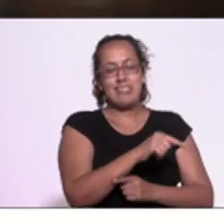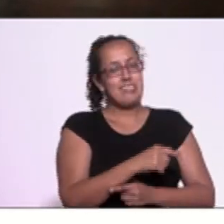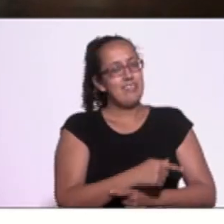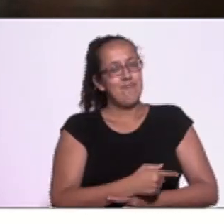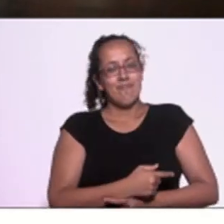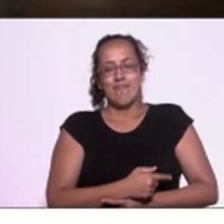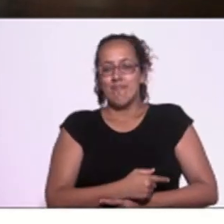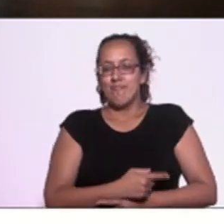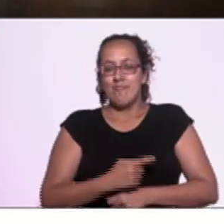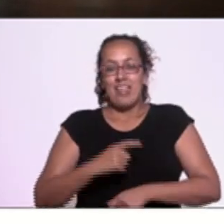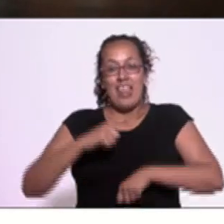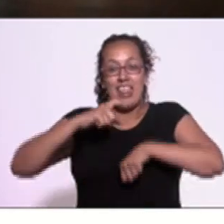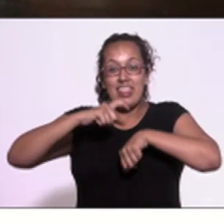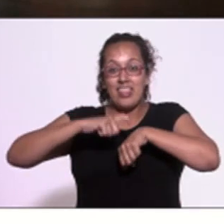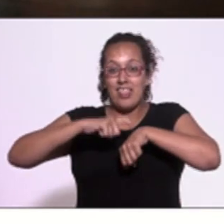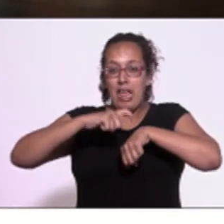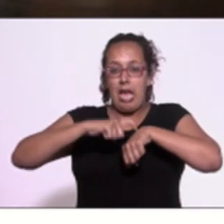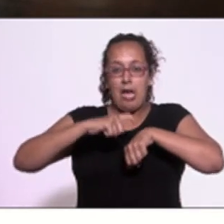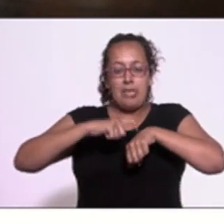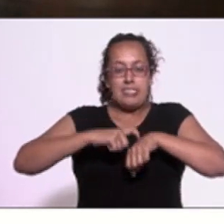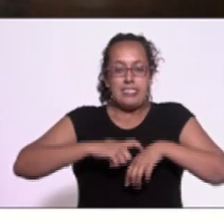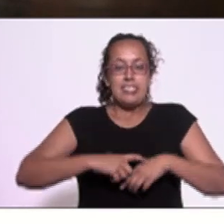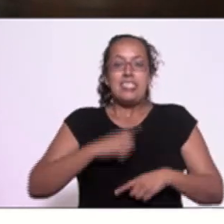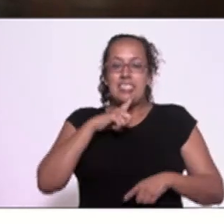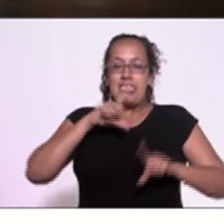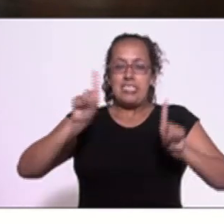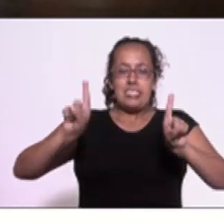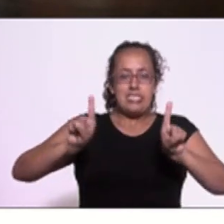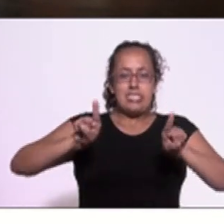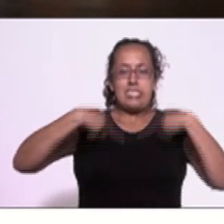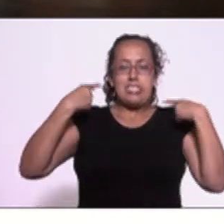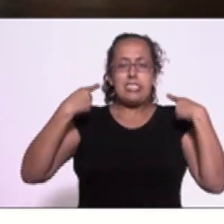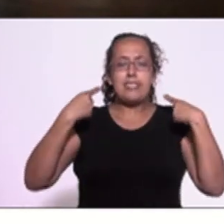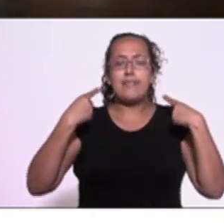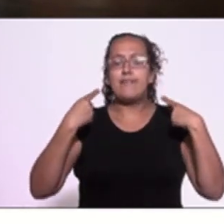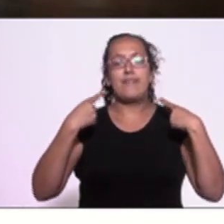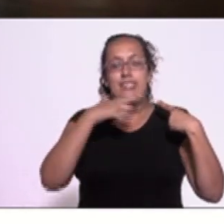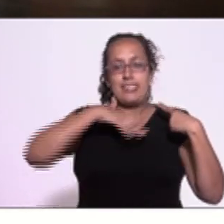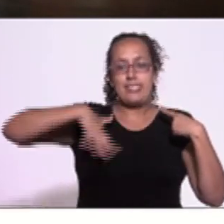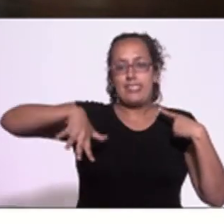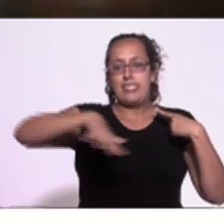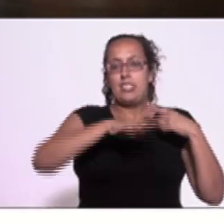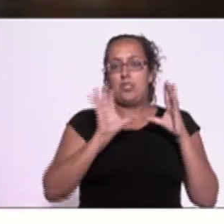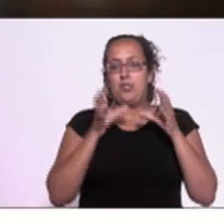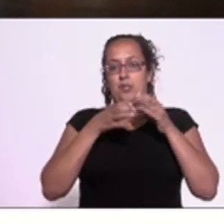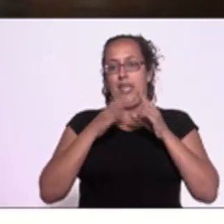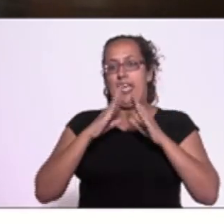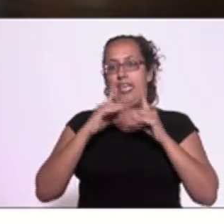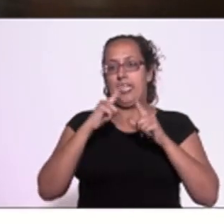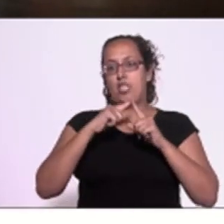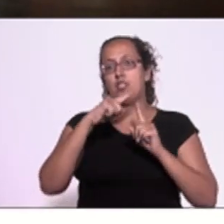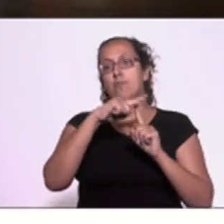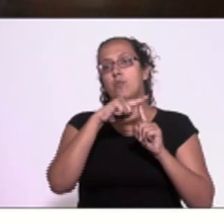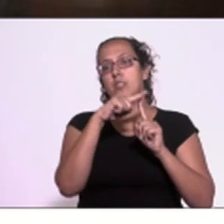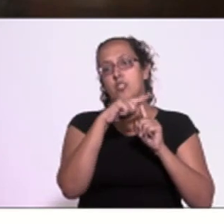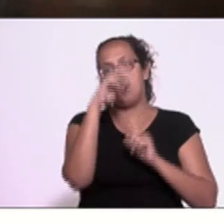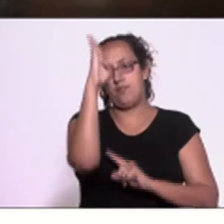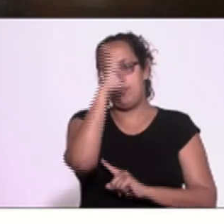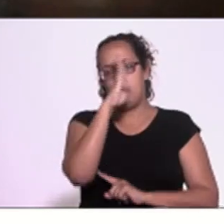de dúvida, o momento de maior desafios que vivemos na Igreja Positivista do Brasil.